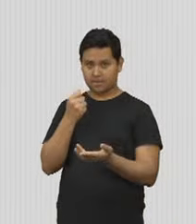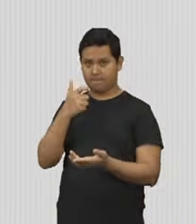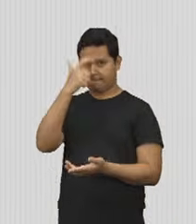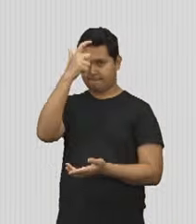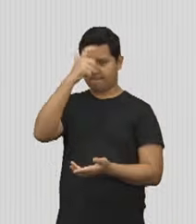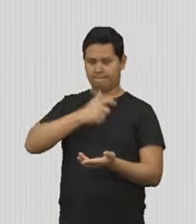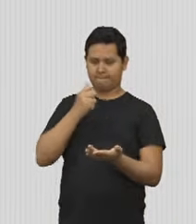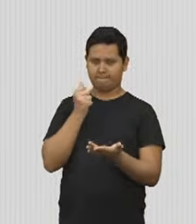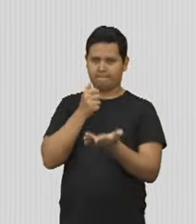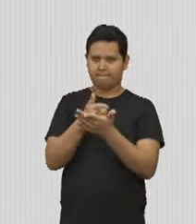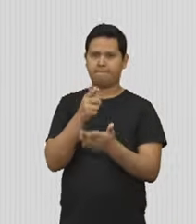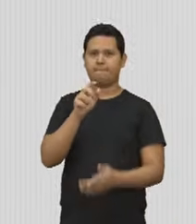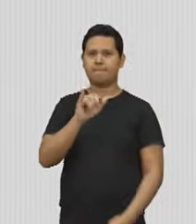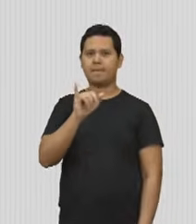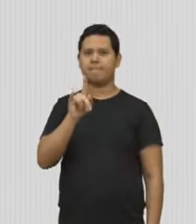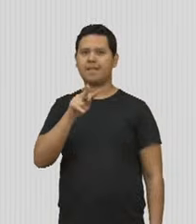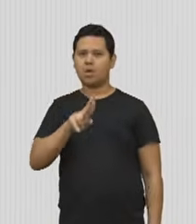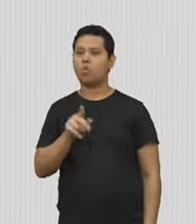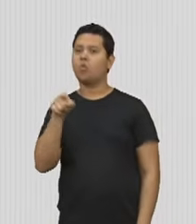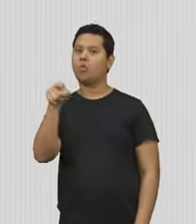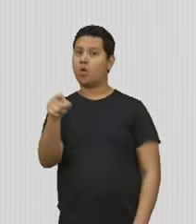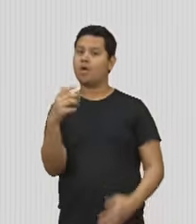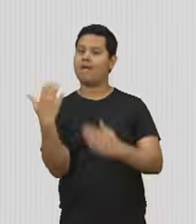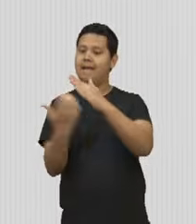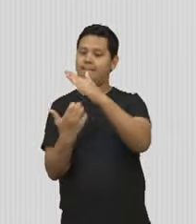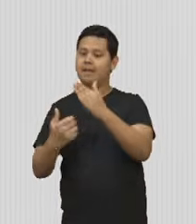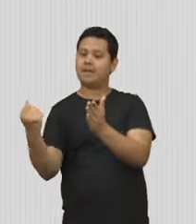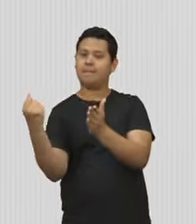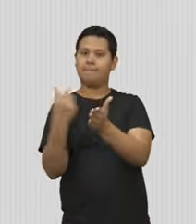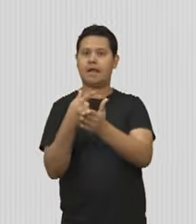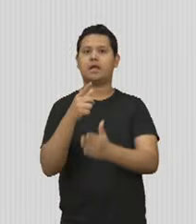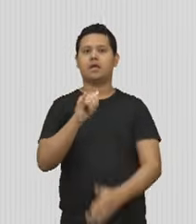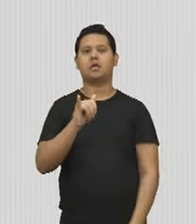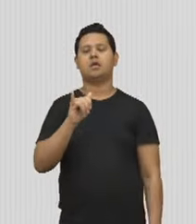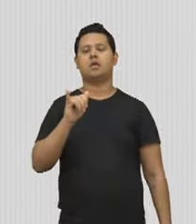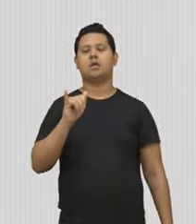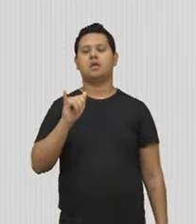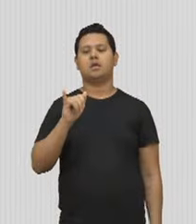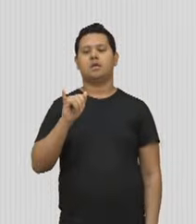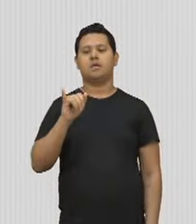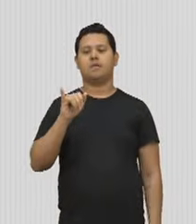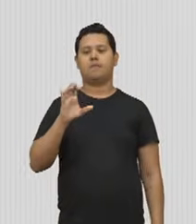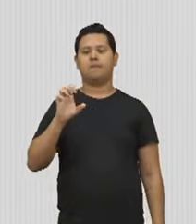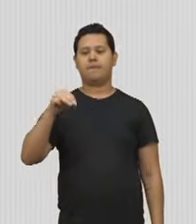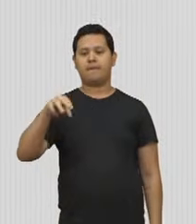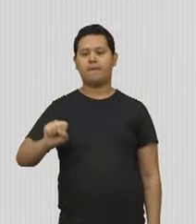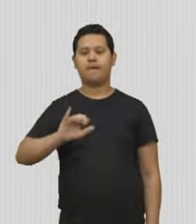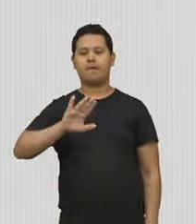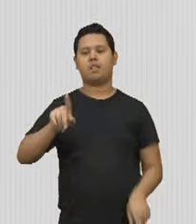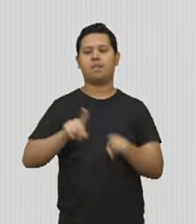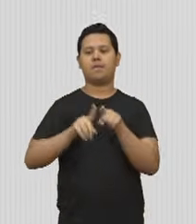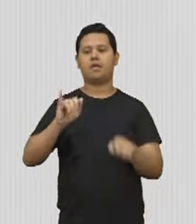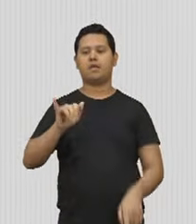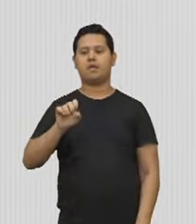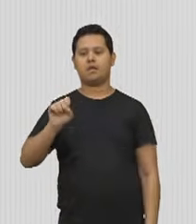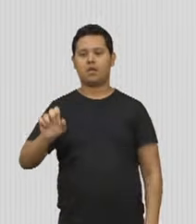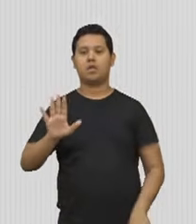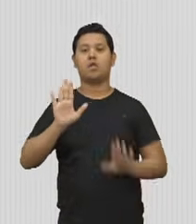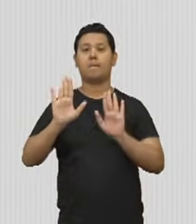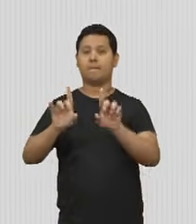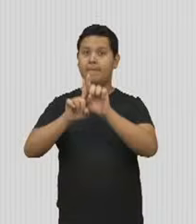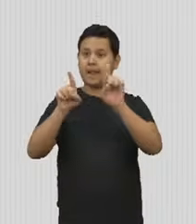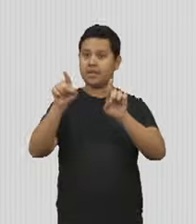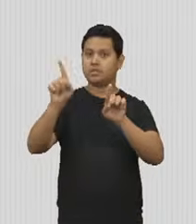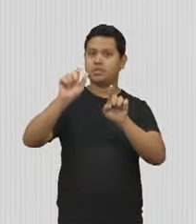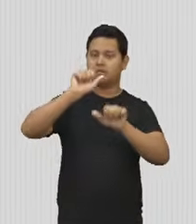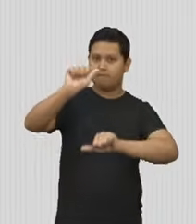empresas pagam ISS e o ICMS. E ele será substituído pelo IBS a partir de